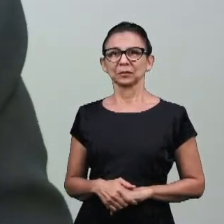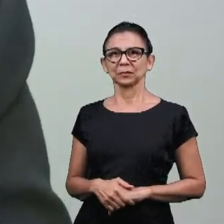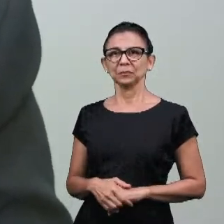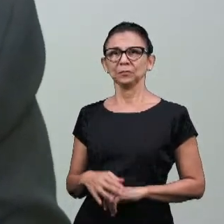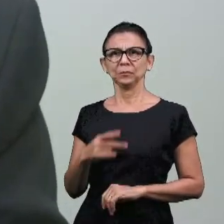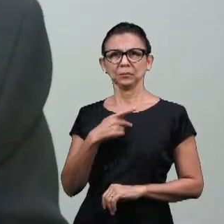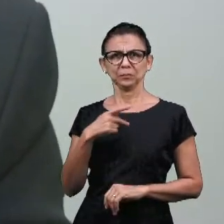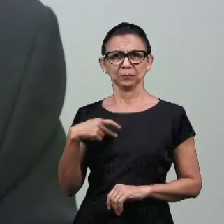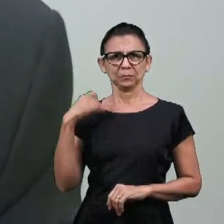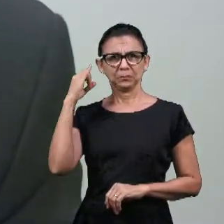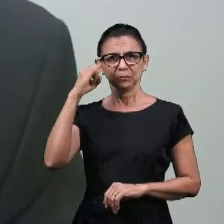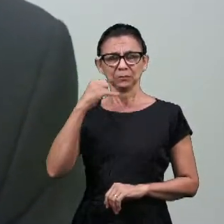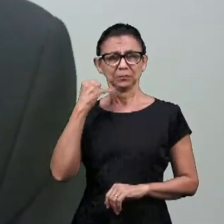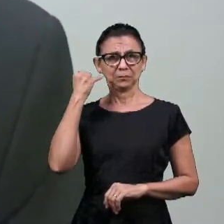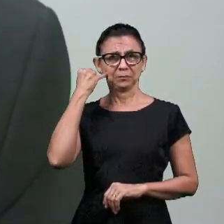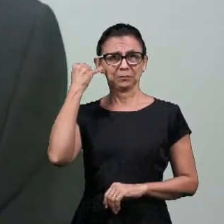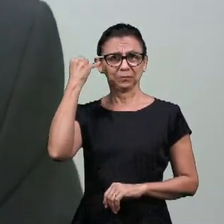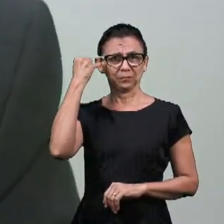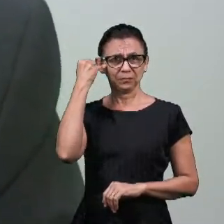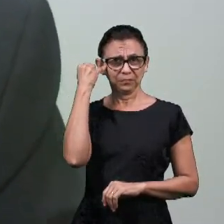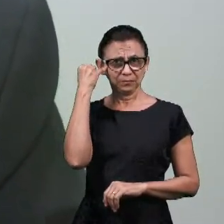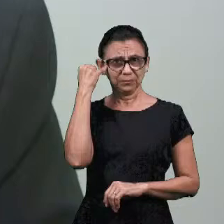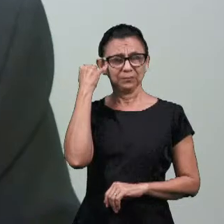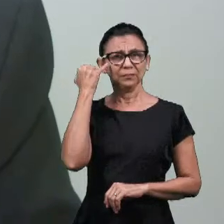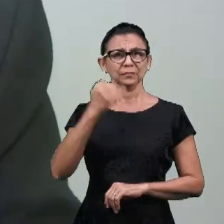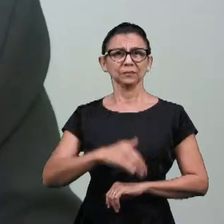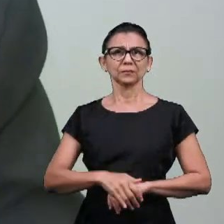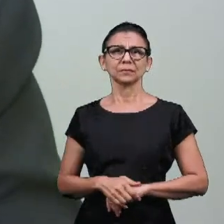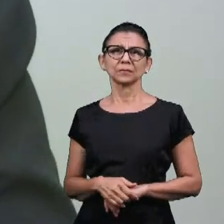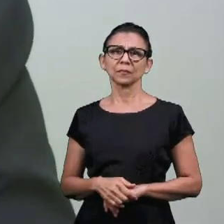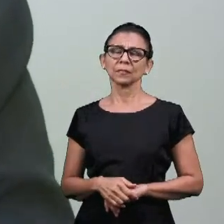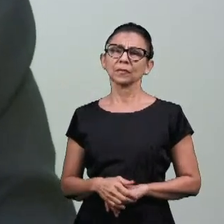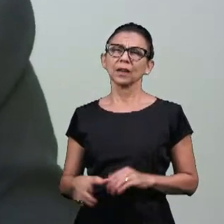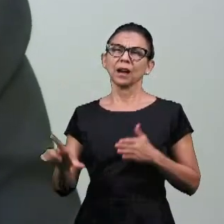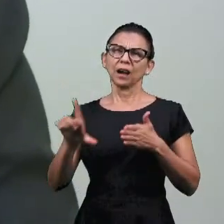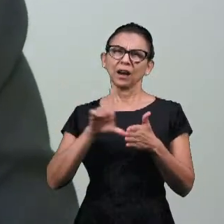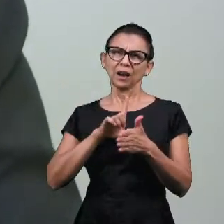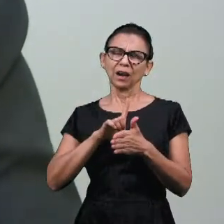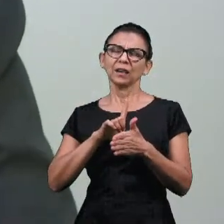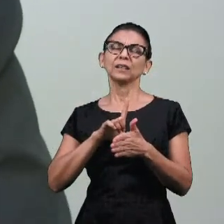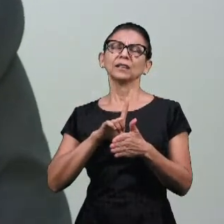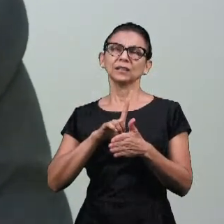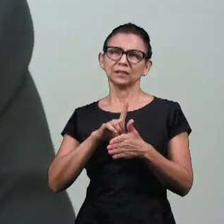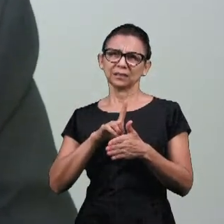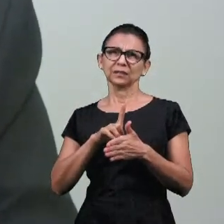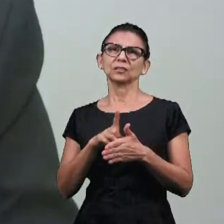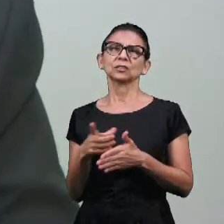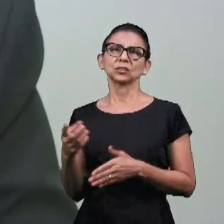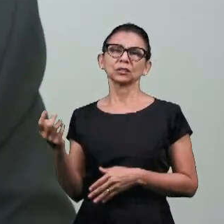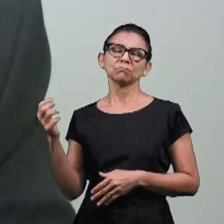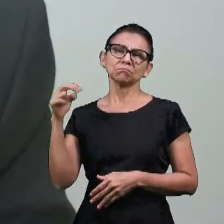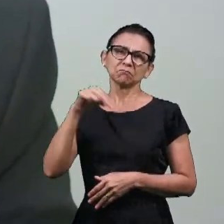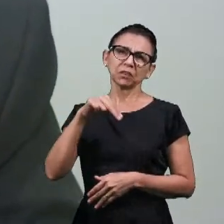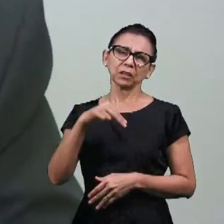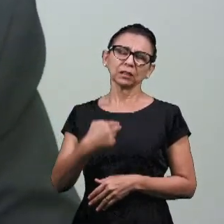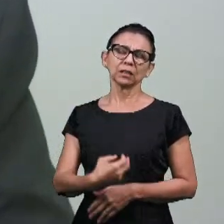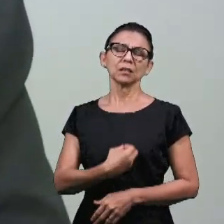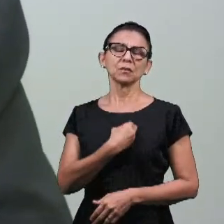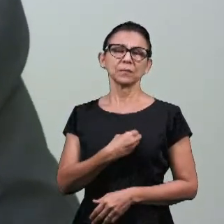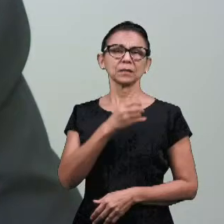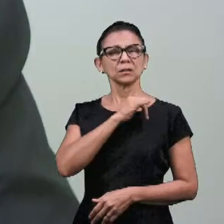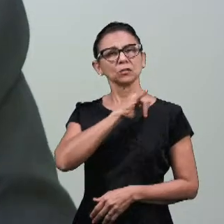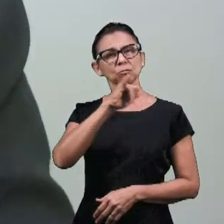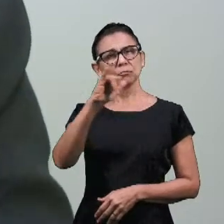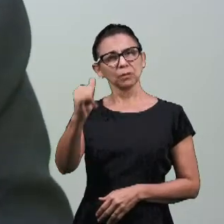aqui juntamente com o nosso querido irmão Jorge Pessoa, falou bastante sobre a comunicação, a Rádio Manaim, o